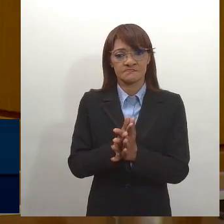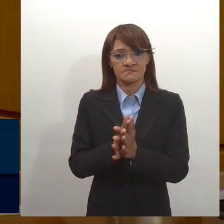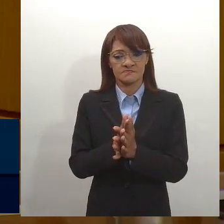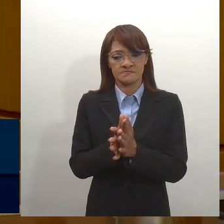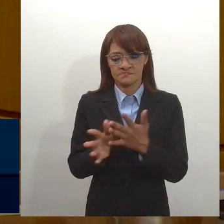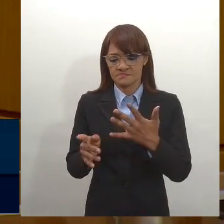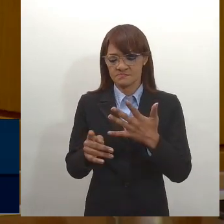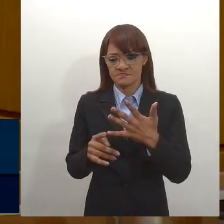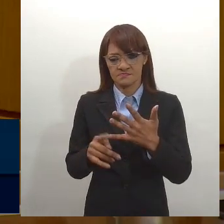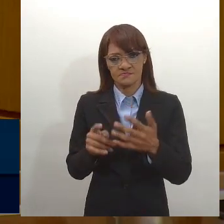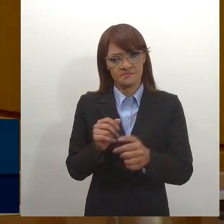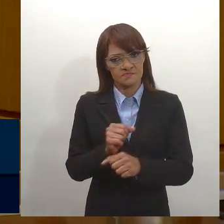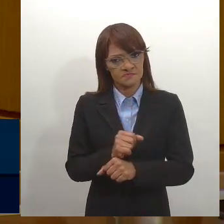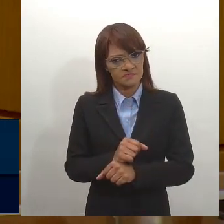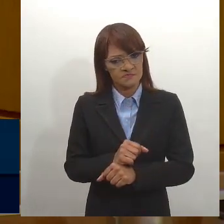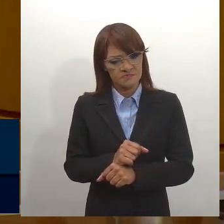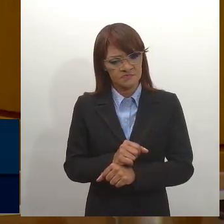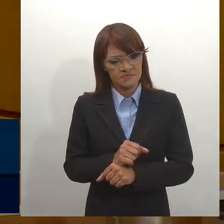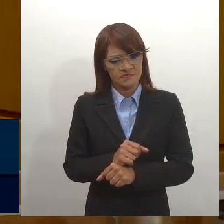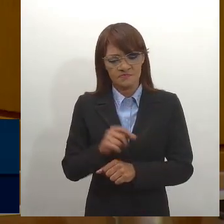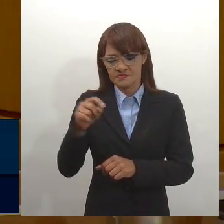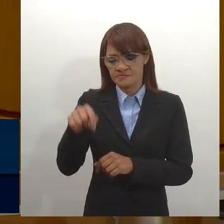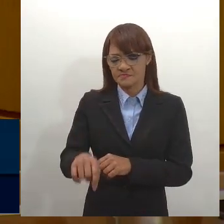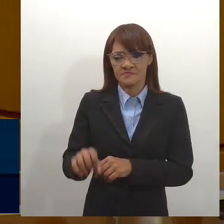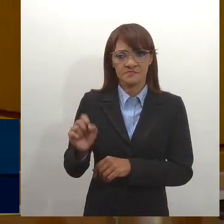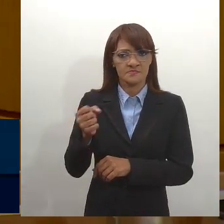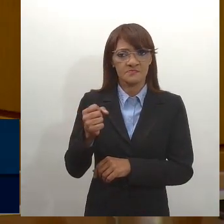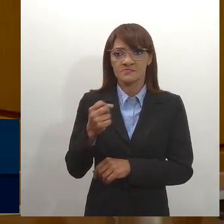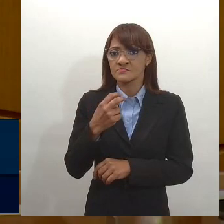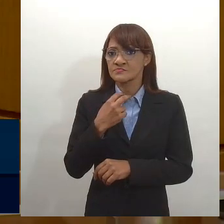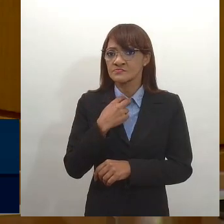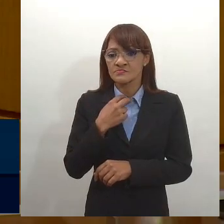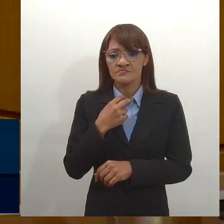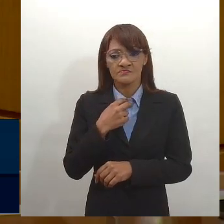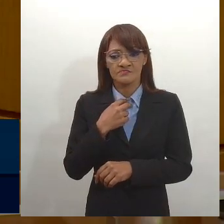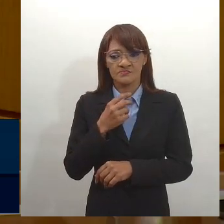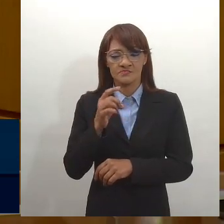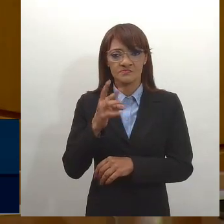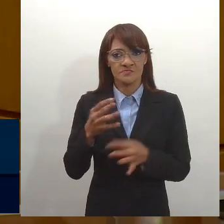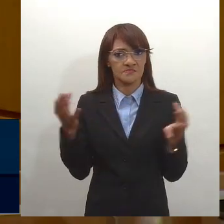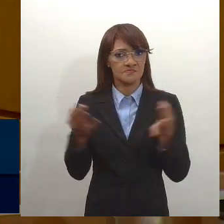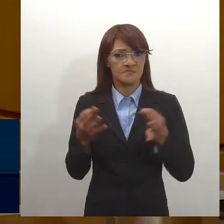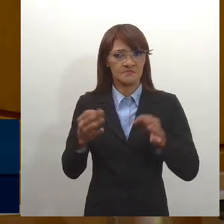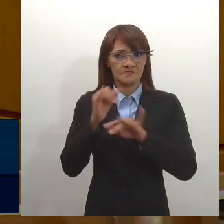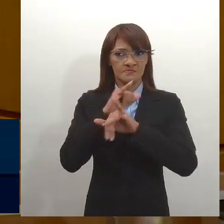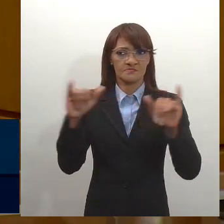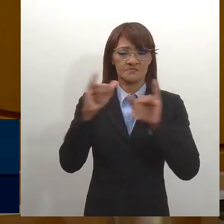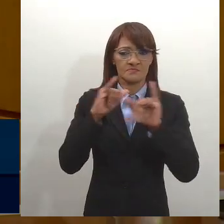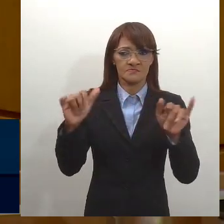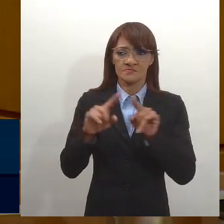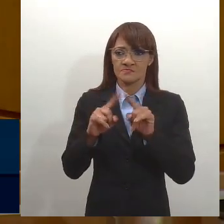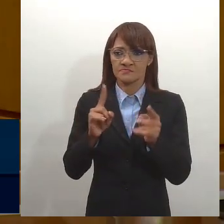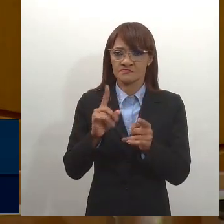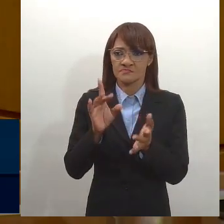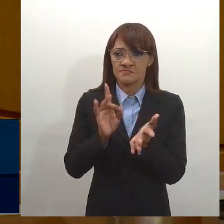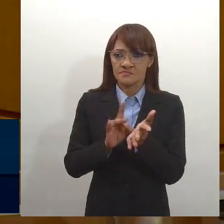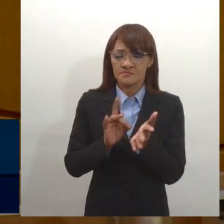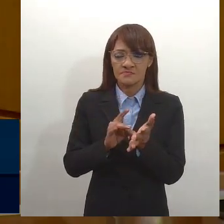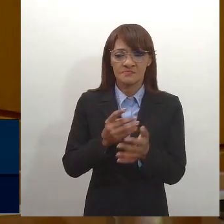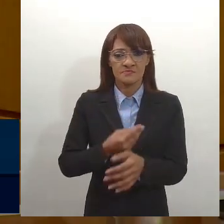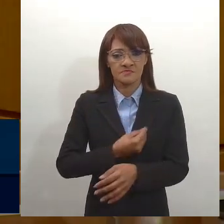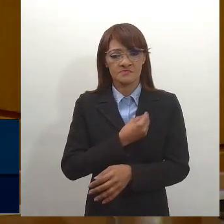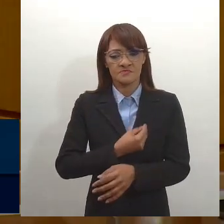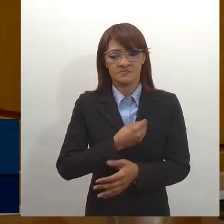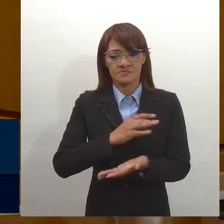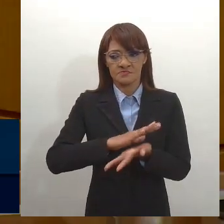ser o país do forró na propaganda e, na prática, humilhar as e os fazedores de cultura